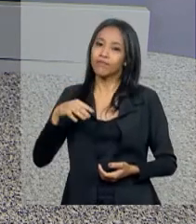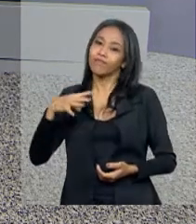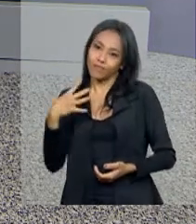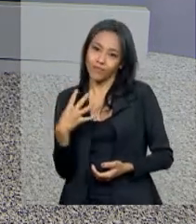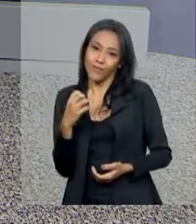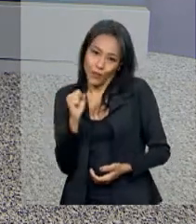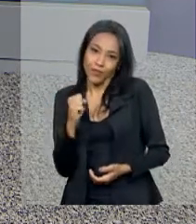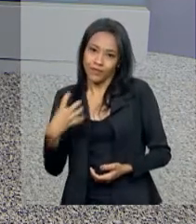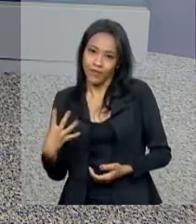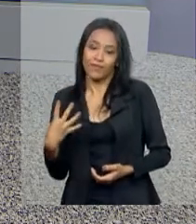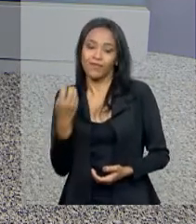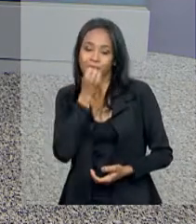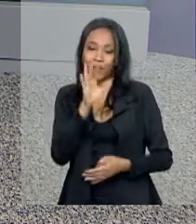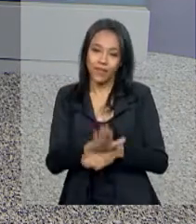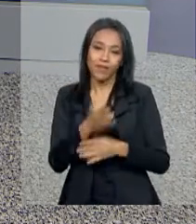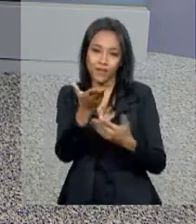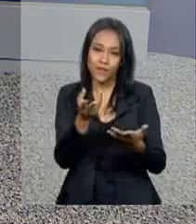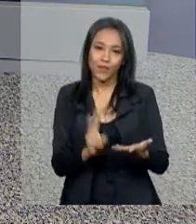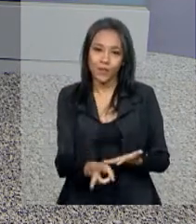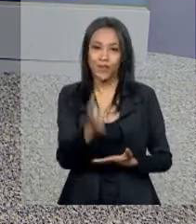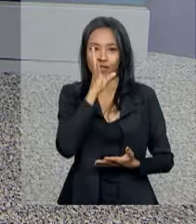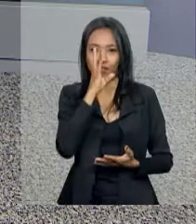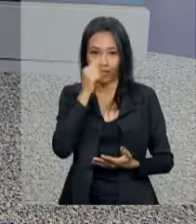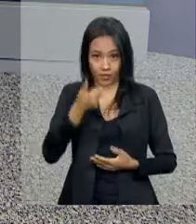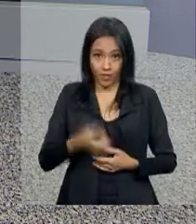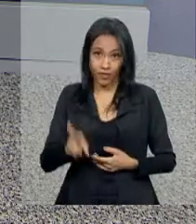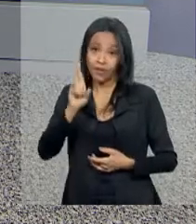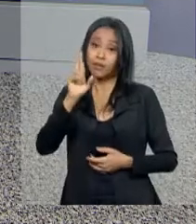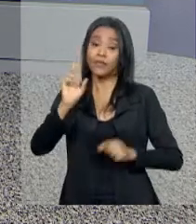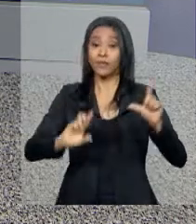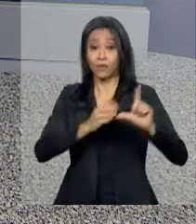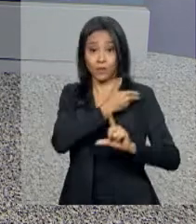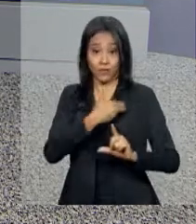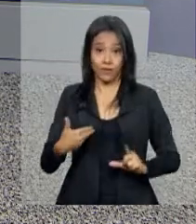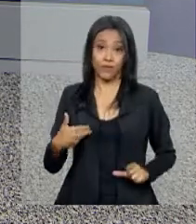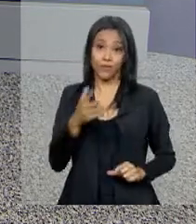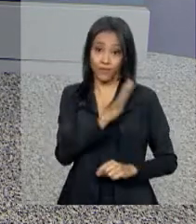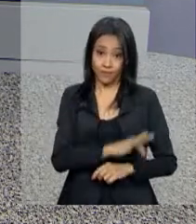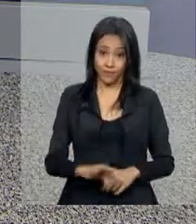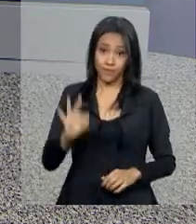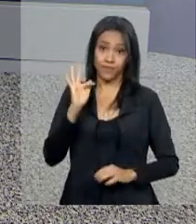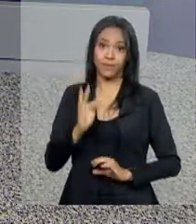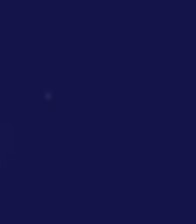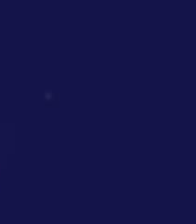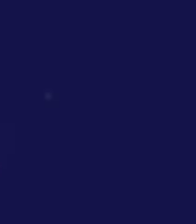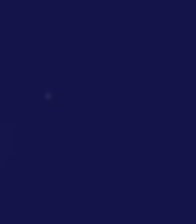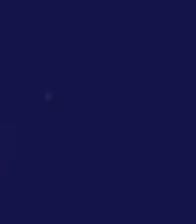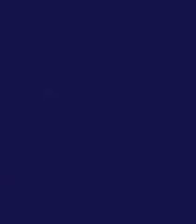6199-359584. Uma boa tarde para você. Continue com a gente aqui na NBR, a TV do Governo Federal.